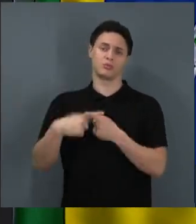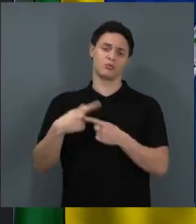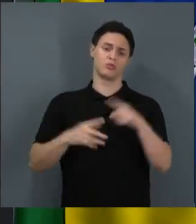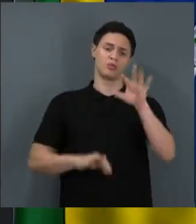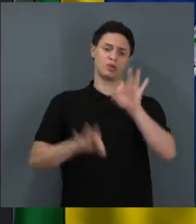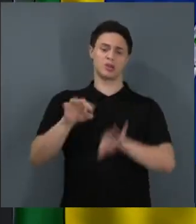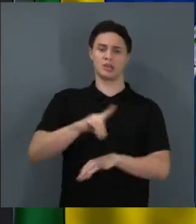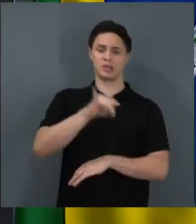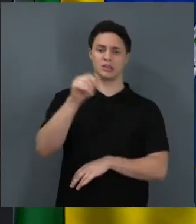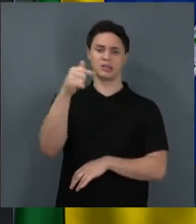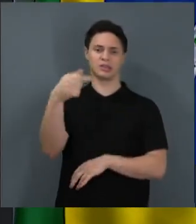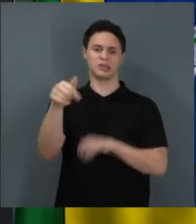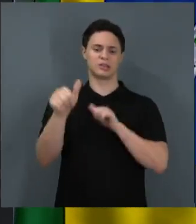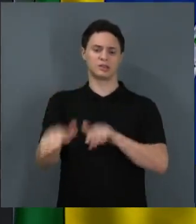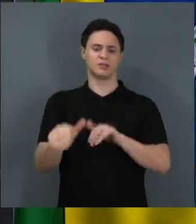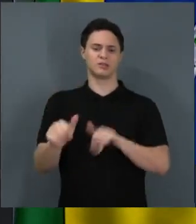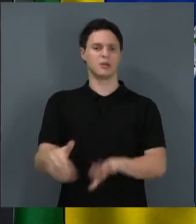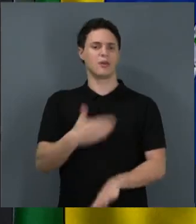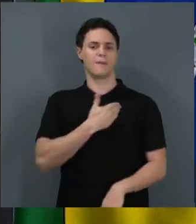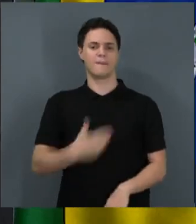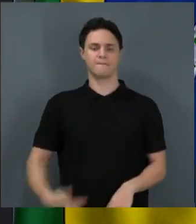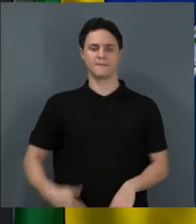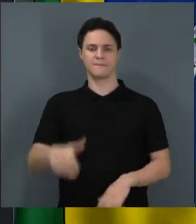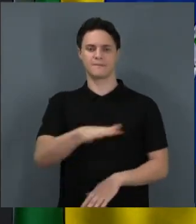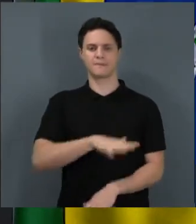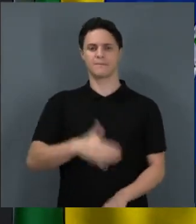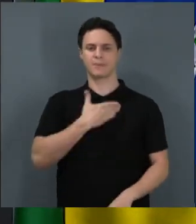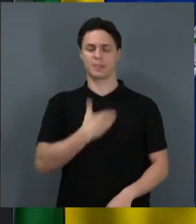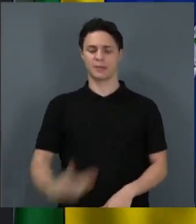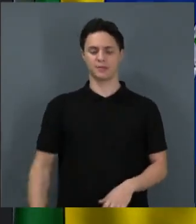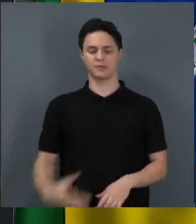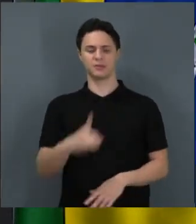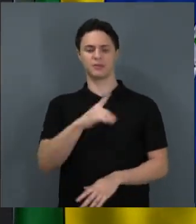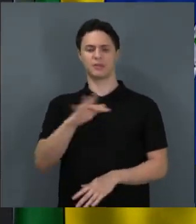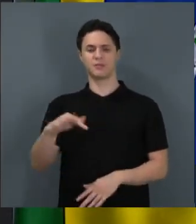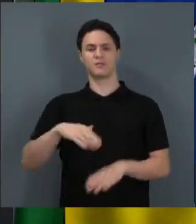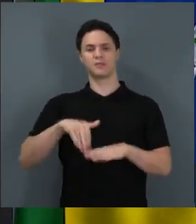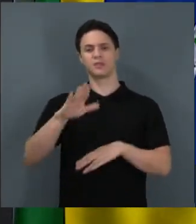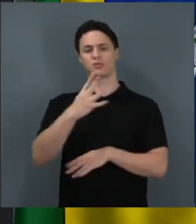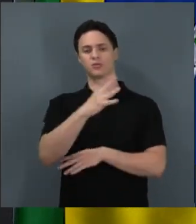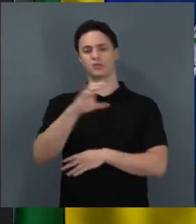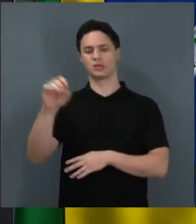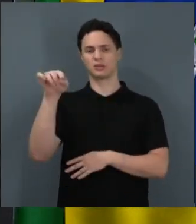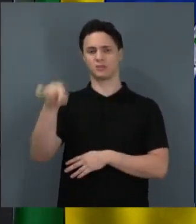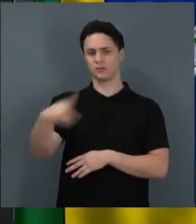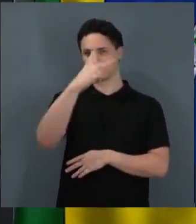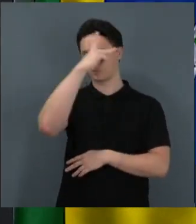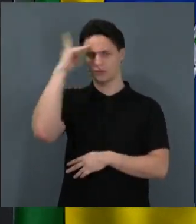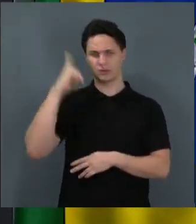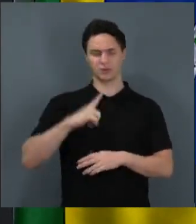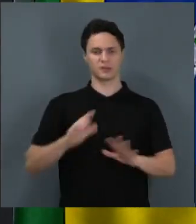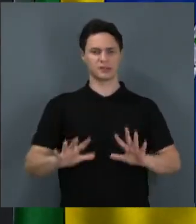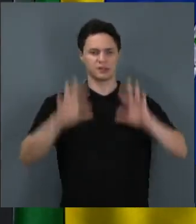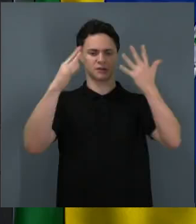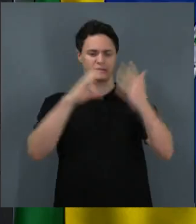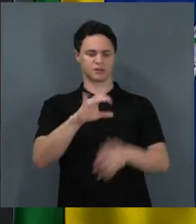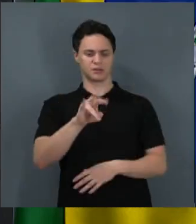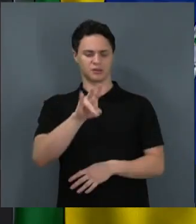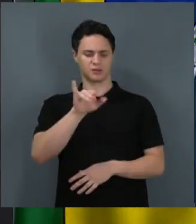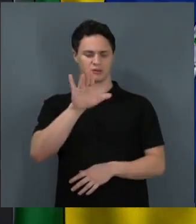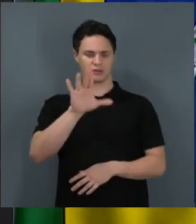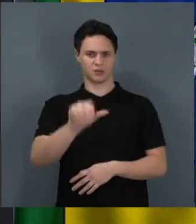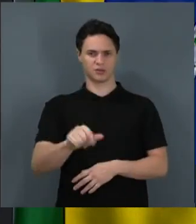setembro, numa praça pública aqui no Distrito Federal, com mais de 400 mil pessoas, numa celebração cívica, num